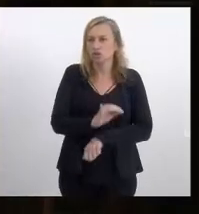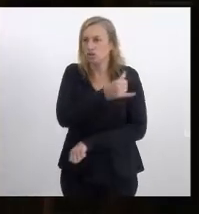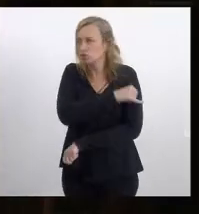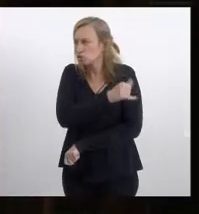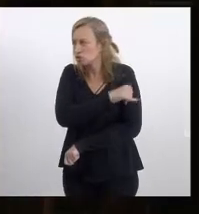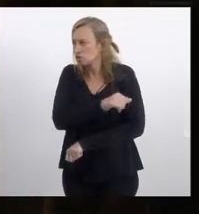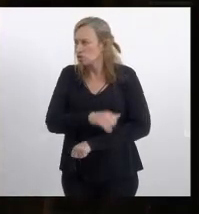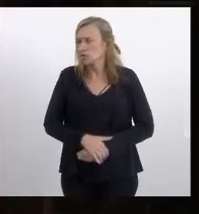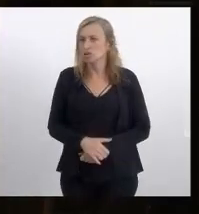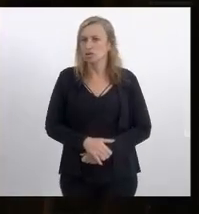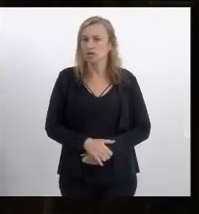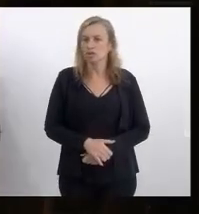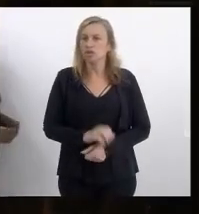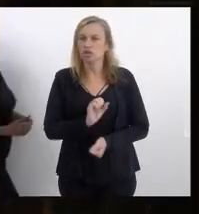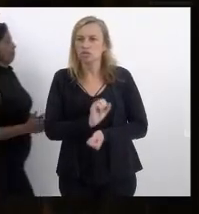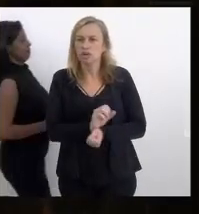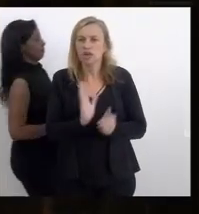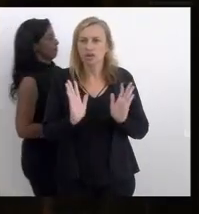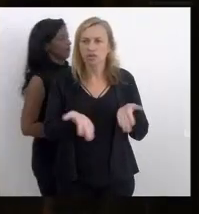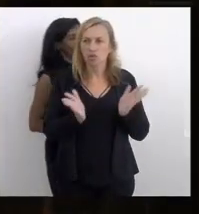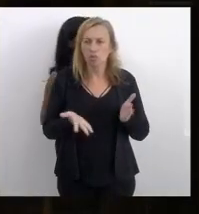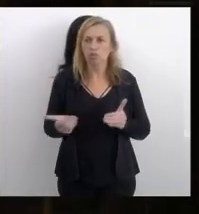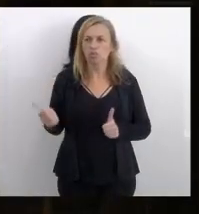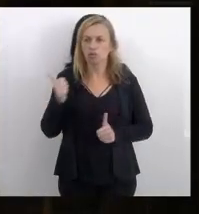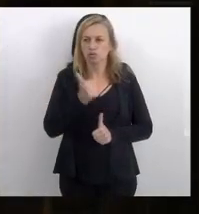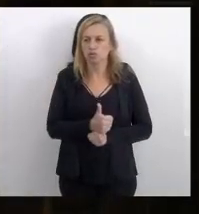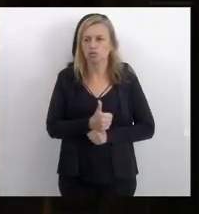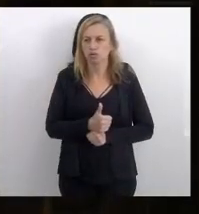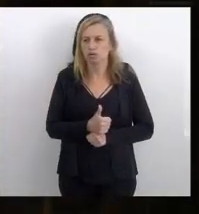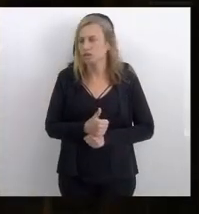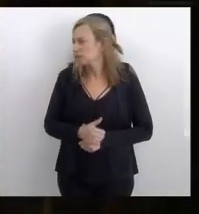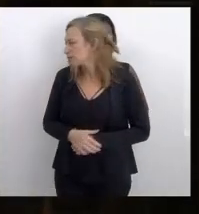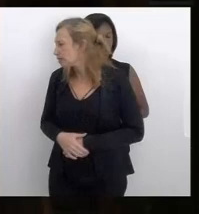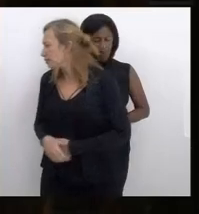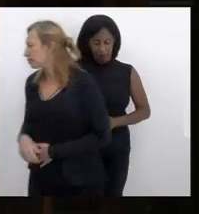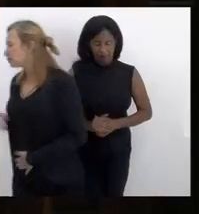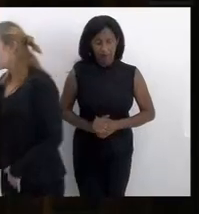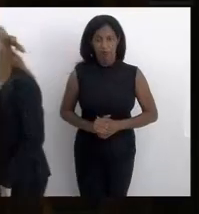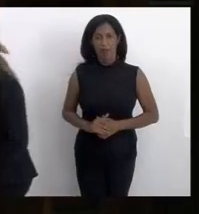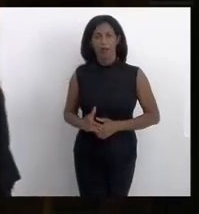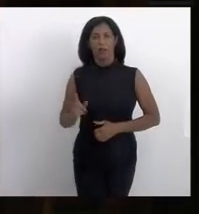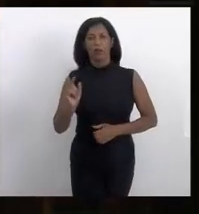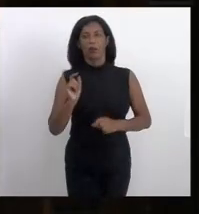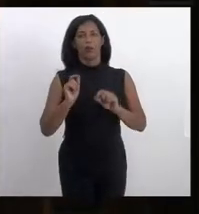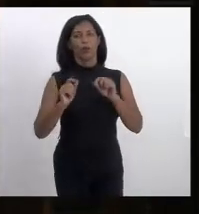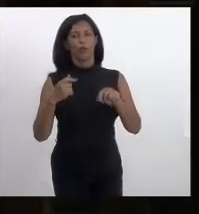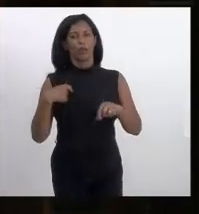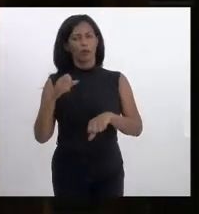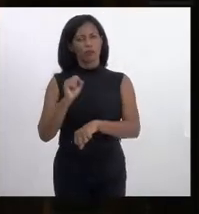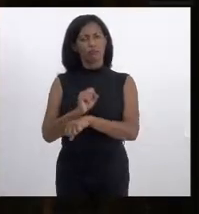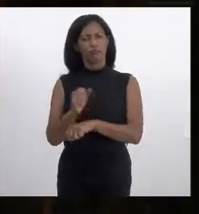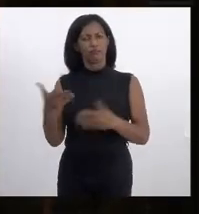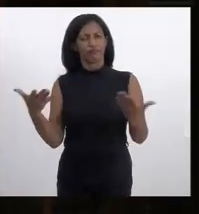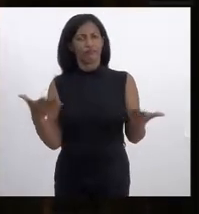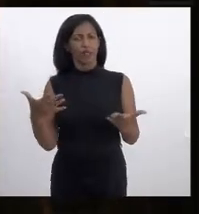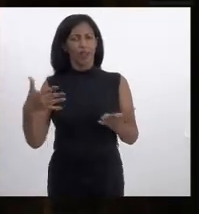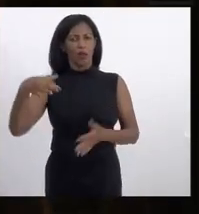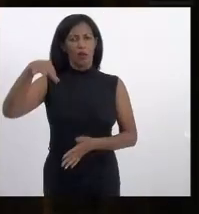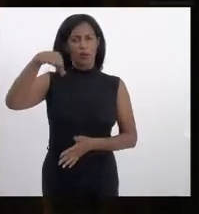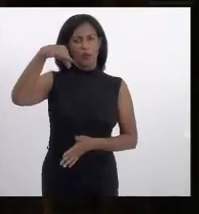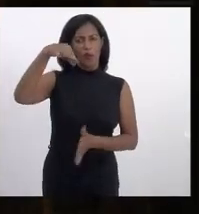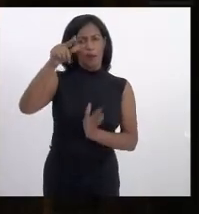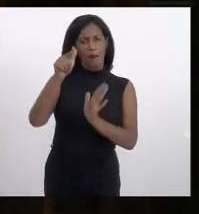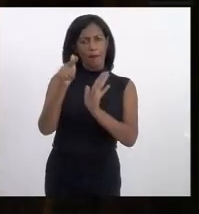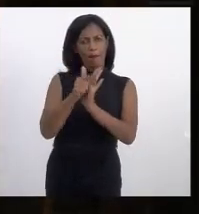e o que eu esperava hoje era Justamente que fosse entregar uma folha em branco